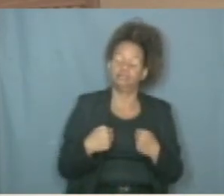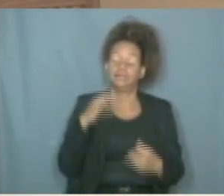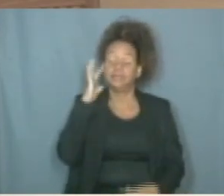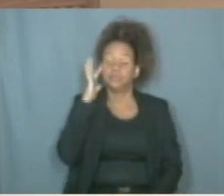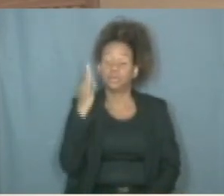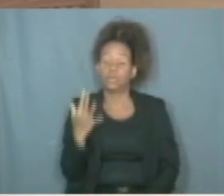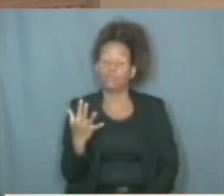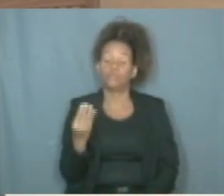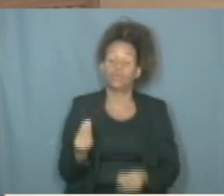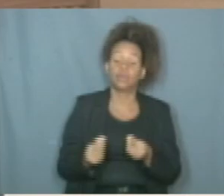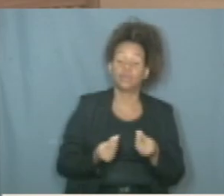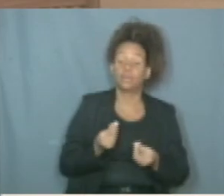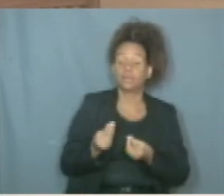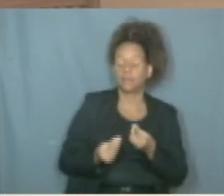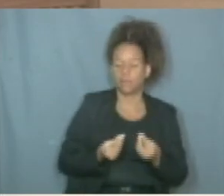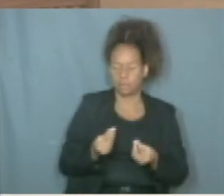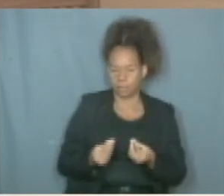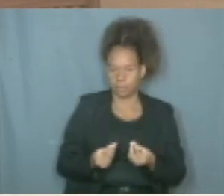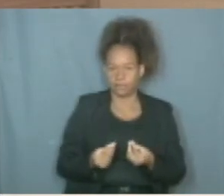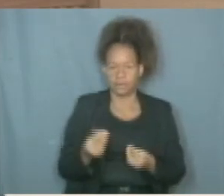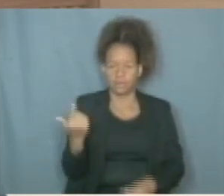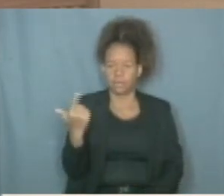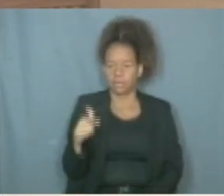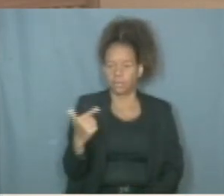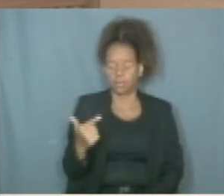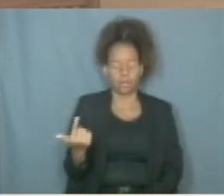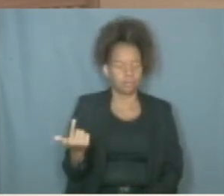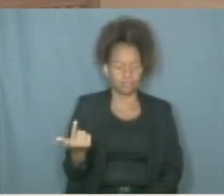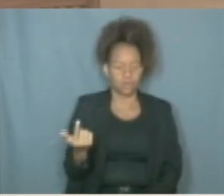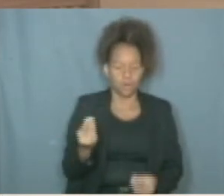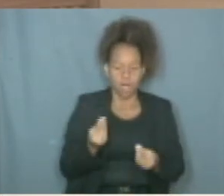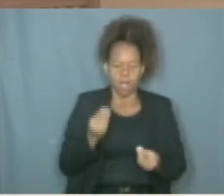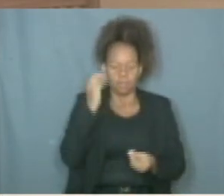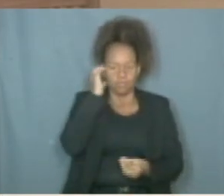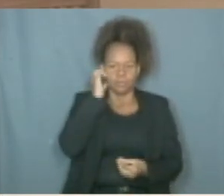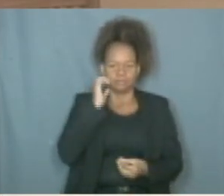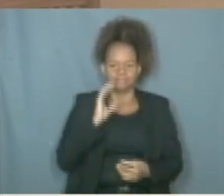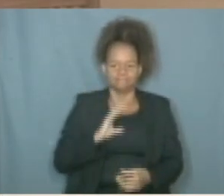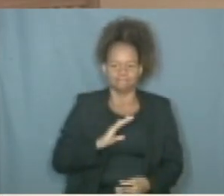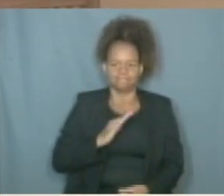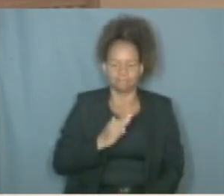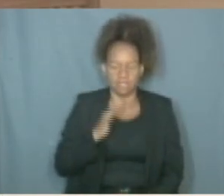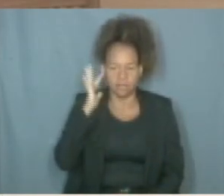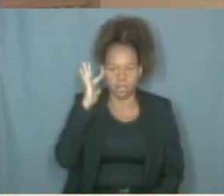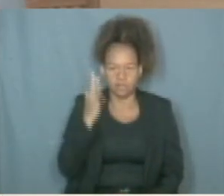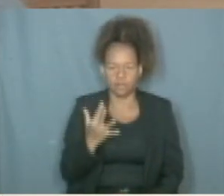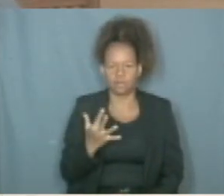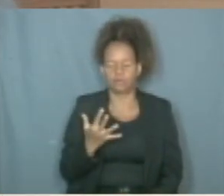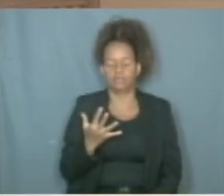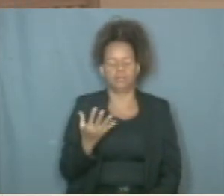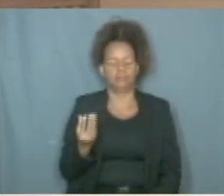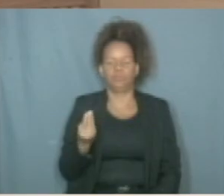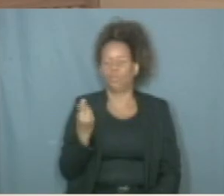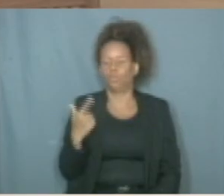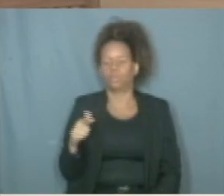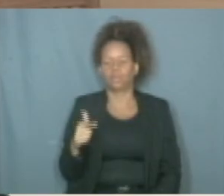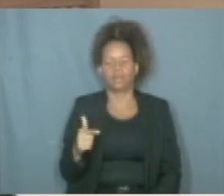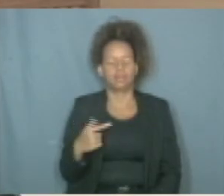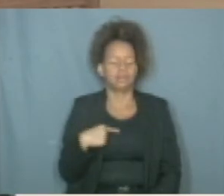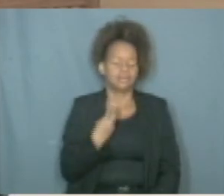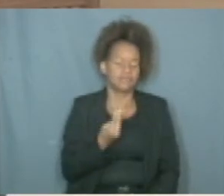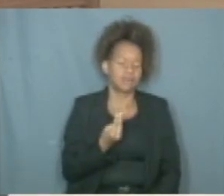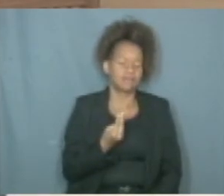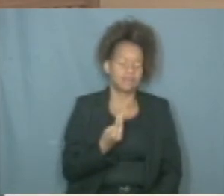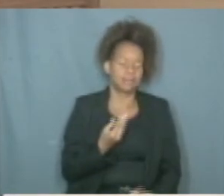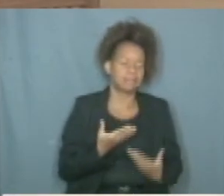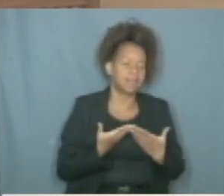decidir por essas pessoas que não têm condição de tomar decisão, que vivem à margem da sociedade